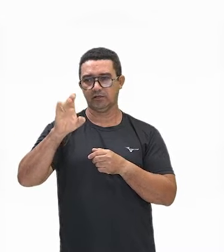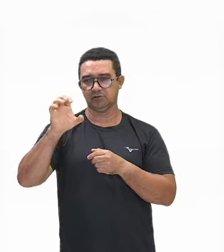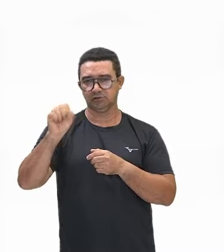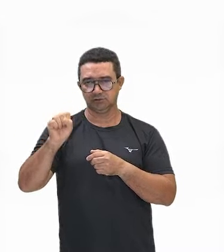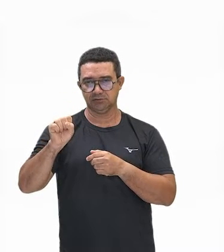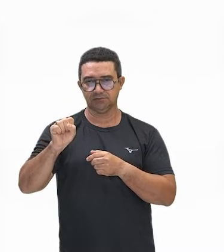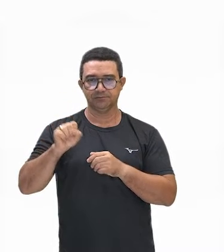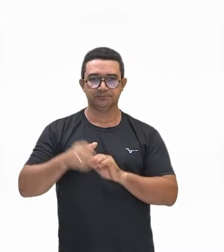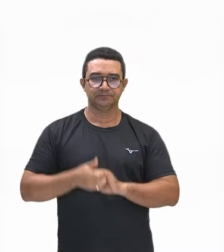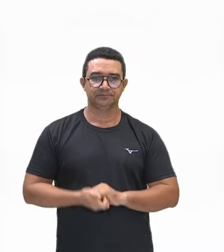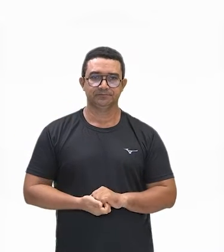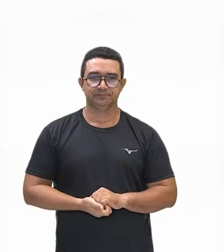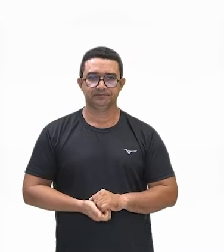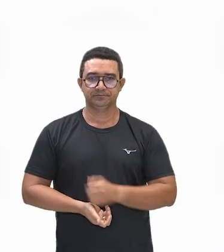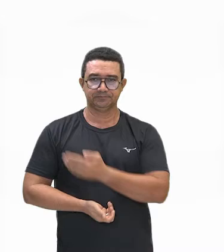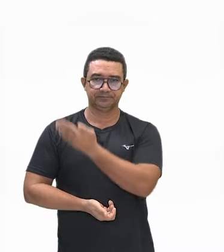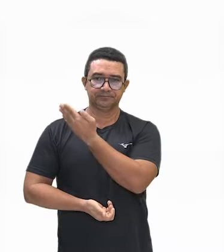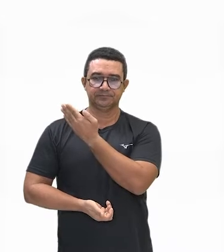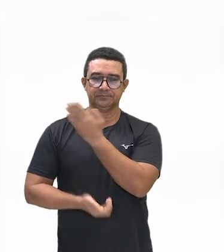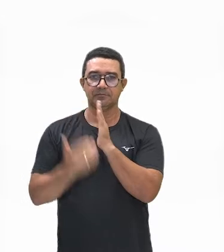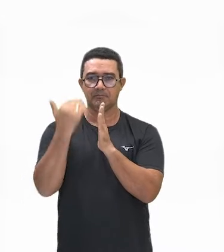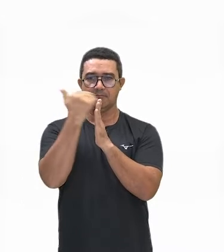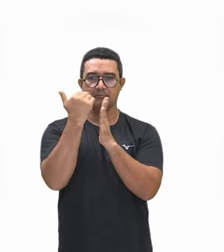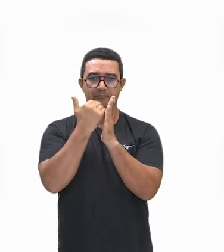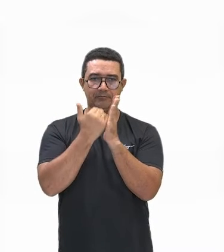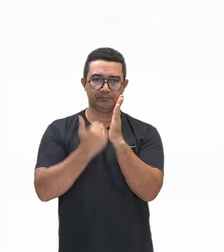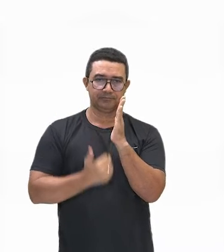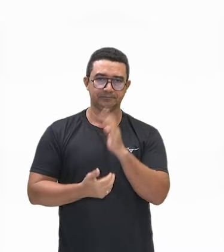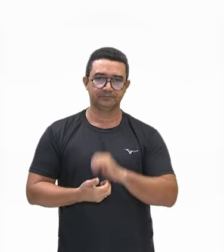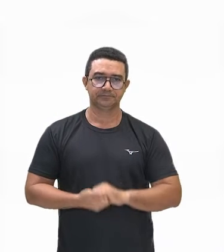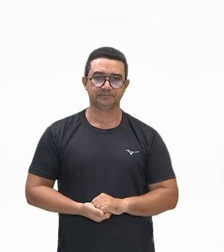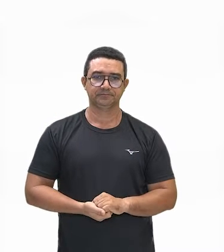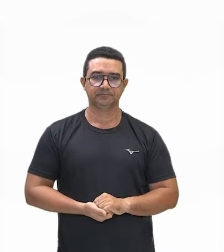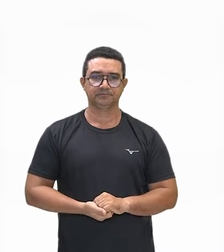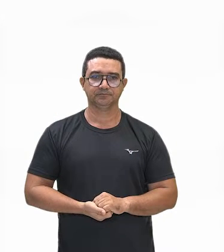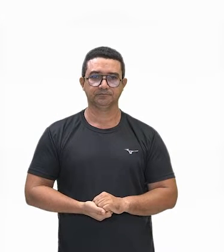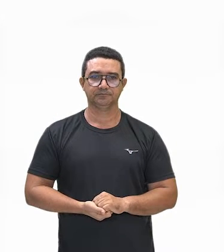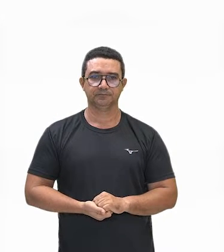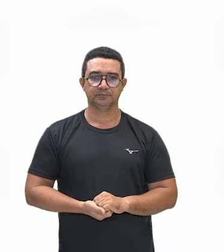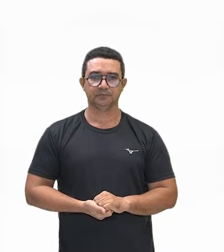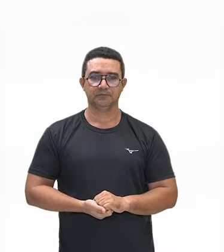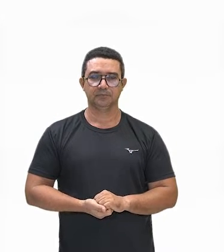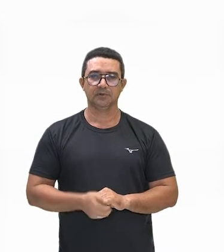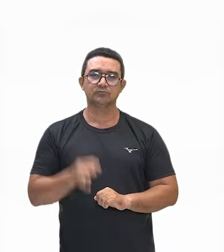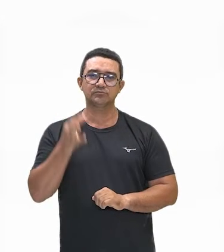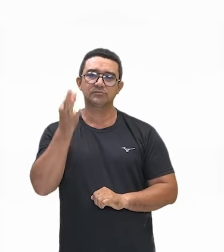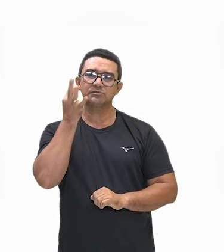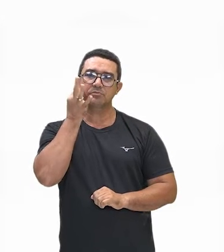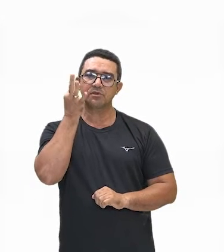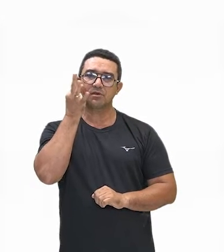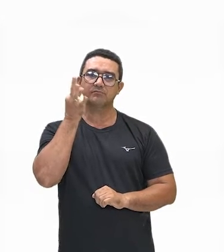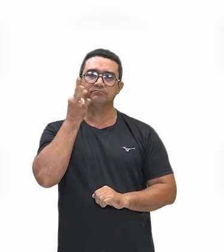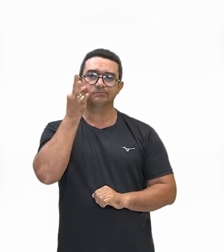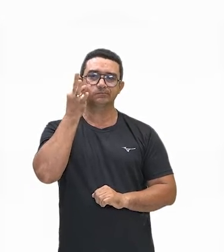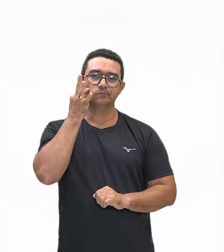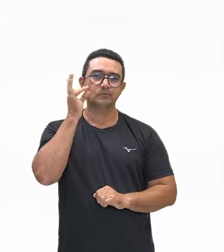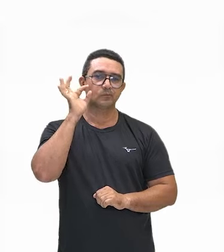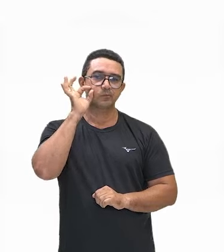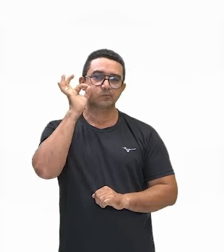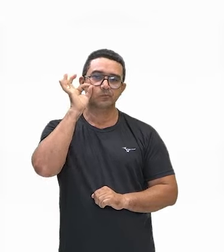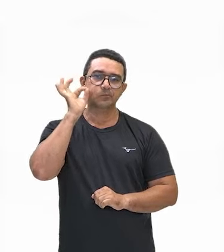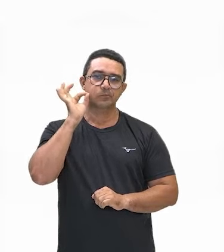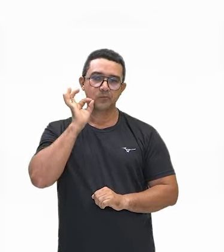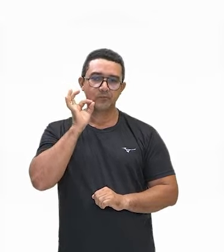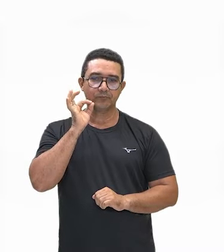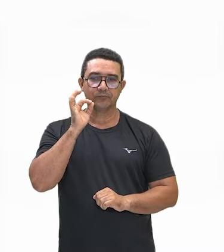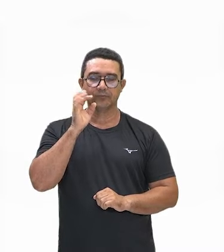né? São as acnes, né? São as espinhas. Severe quer dizer um aumento muito grande ou muitas acnes, é bastante. Aí